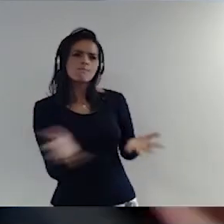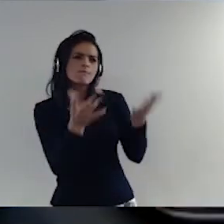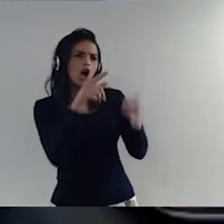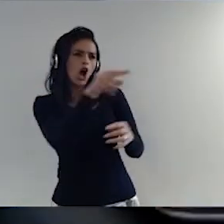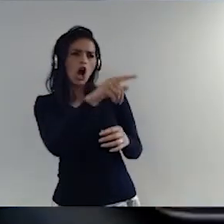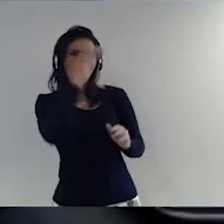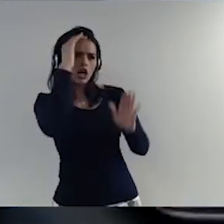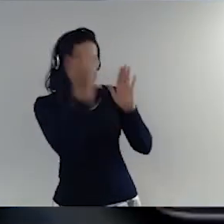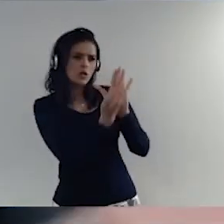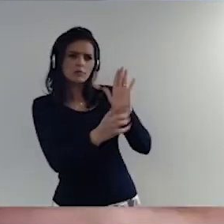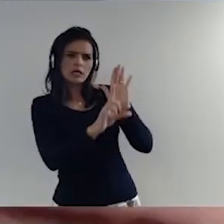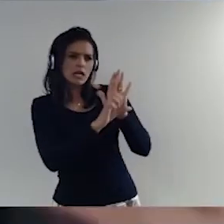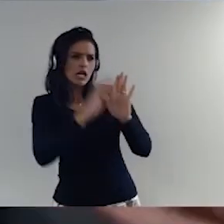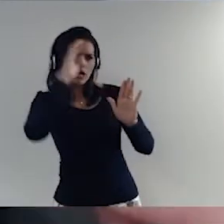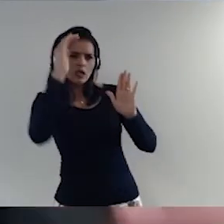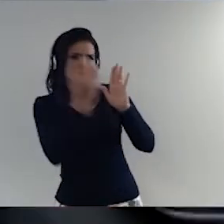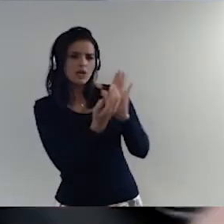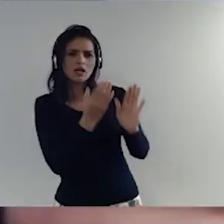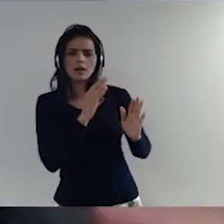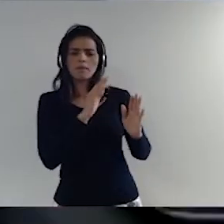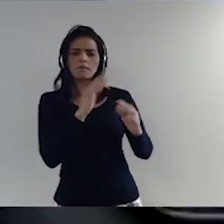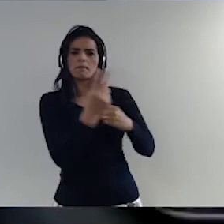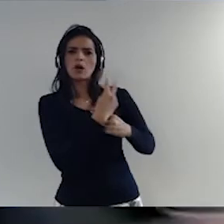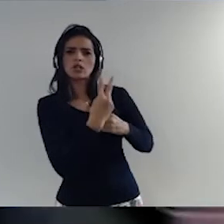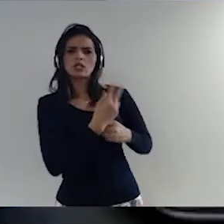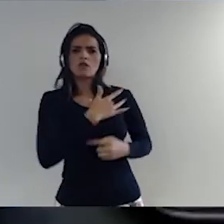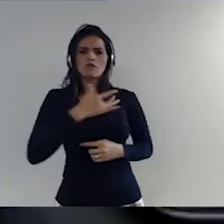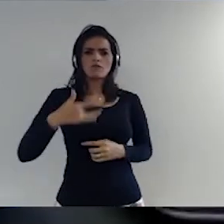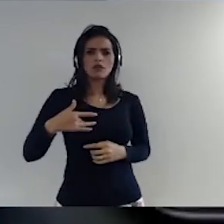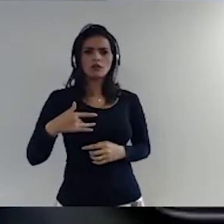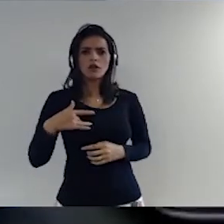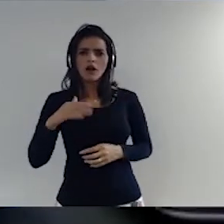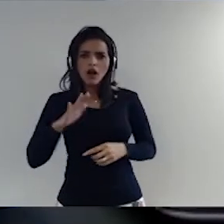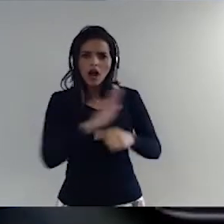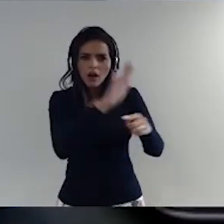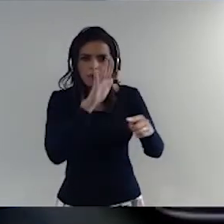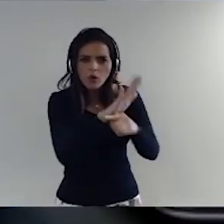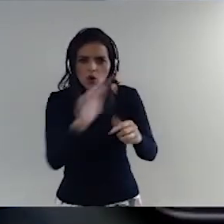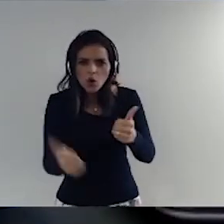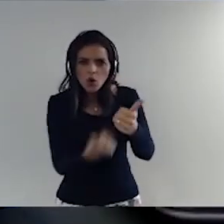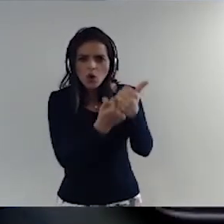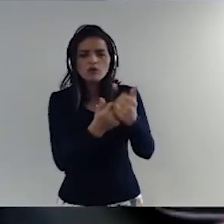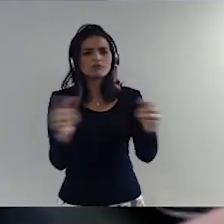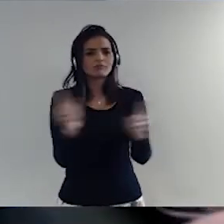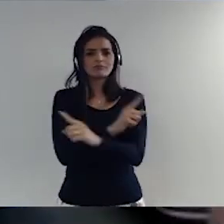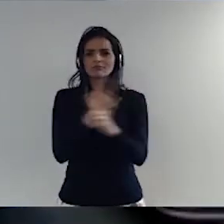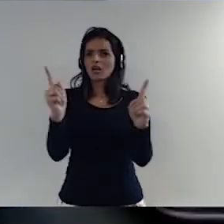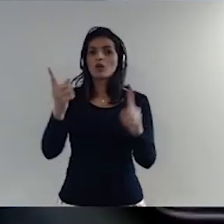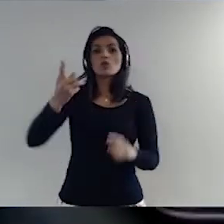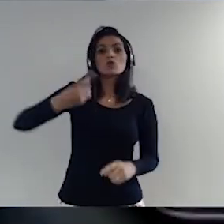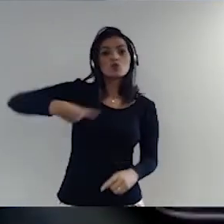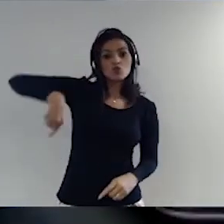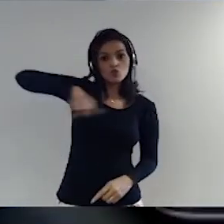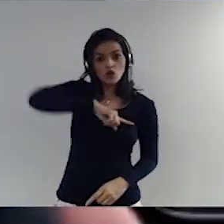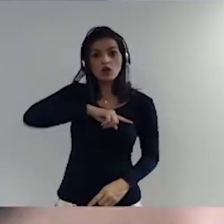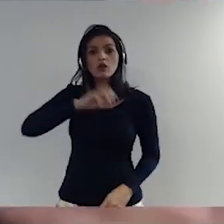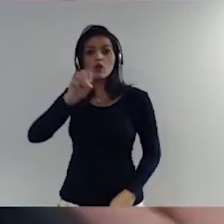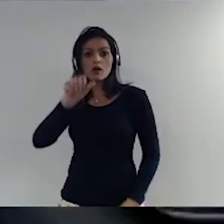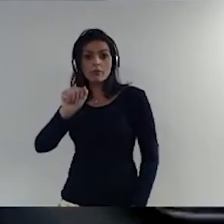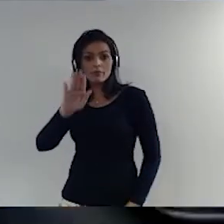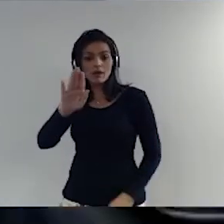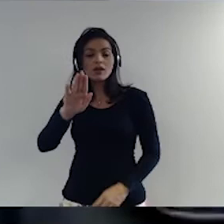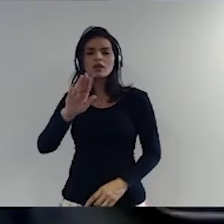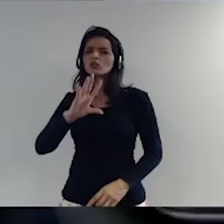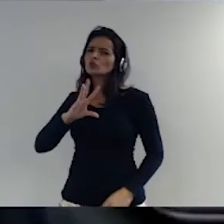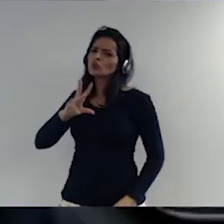a regras de proteção sanitária de toda a coletividade. O que apenas estamos a destacar,